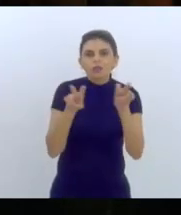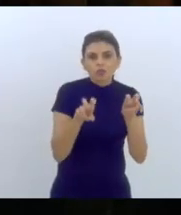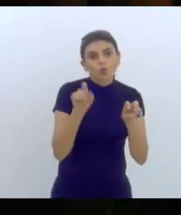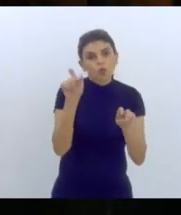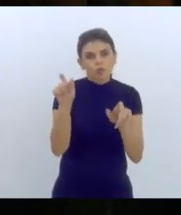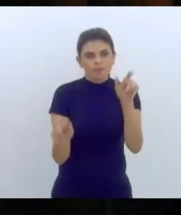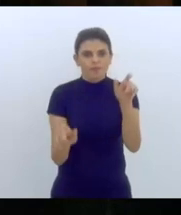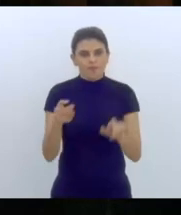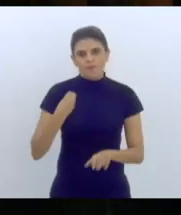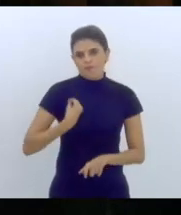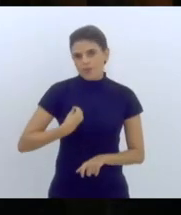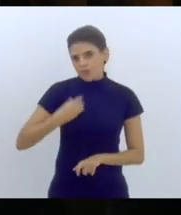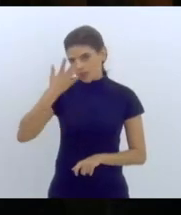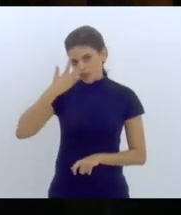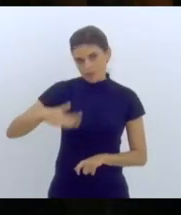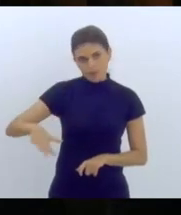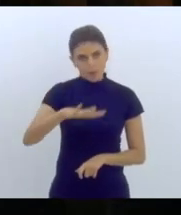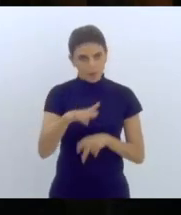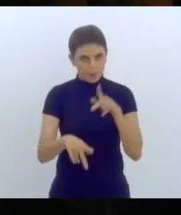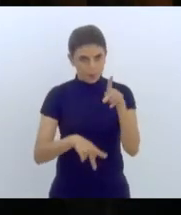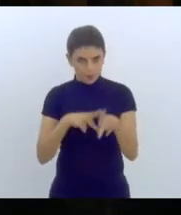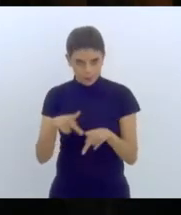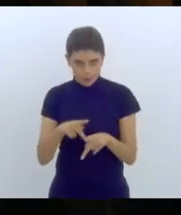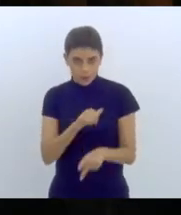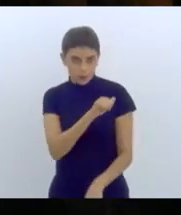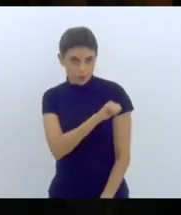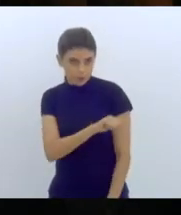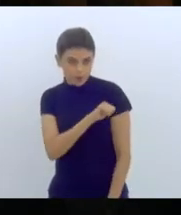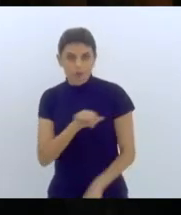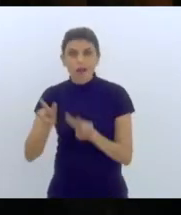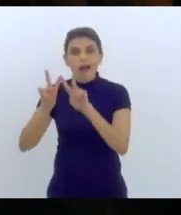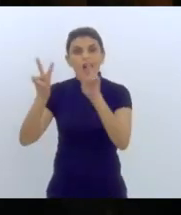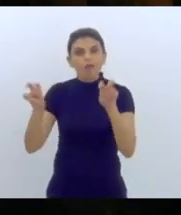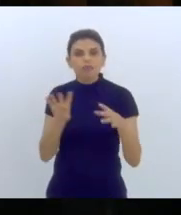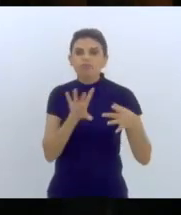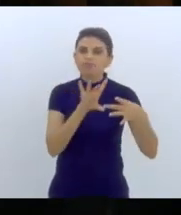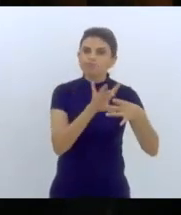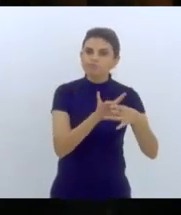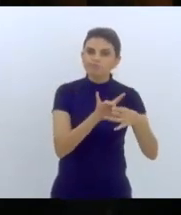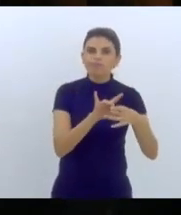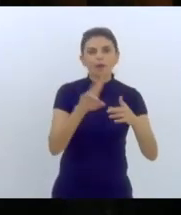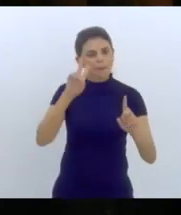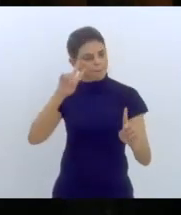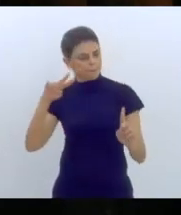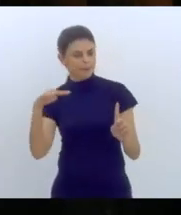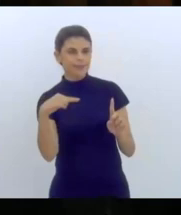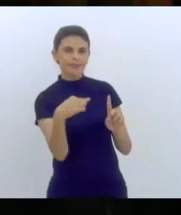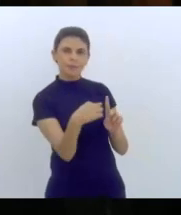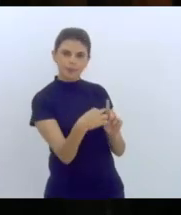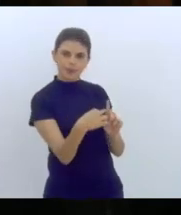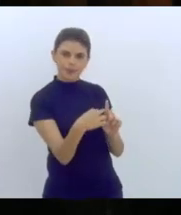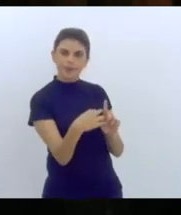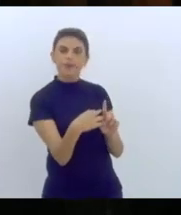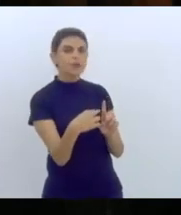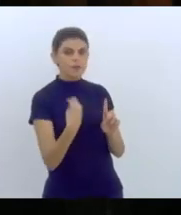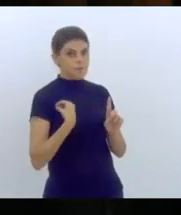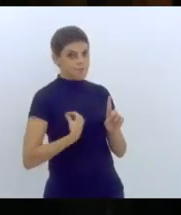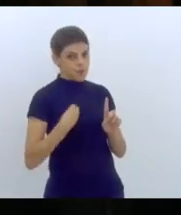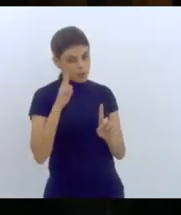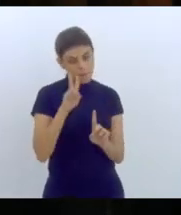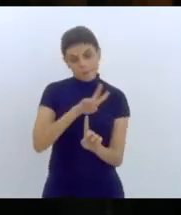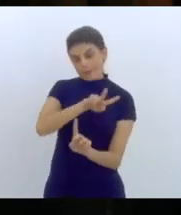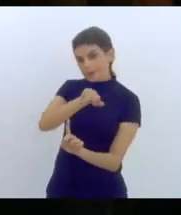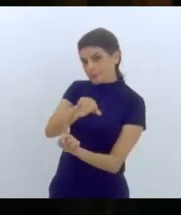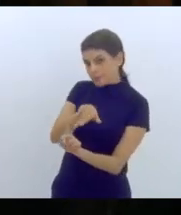da população do Estado do Rio de Janeiro, assuntos que têm a ver numa perspectiva de vida ou de morte. E aí,